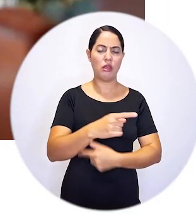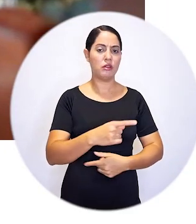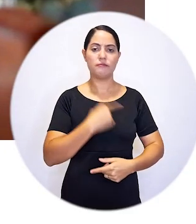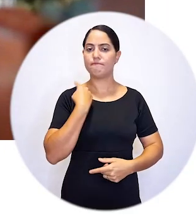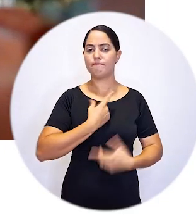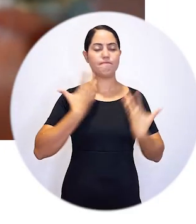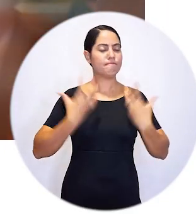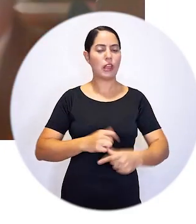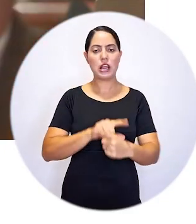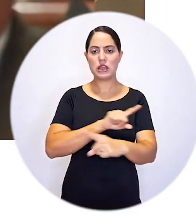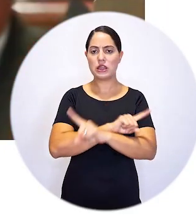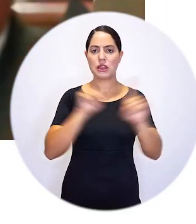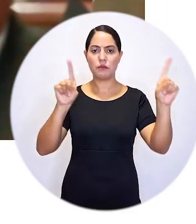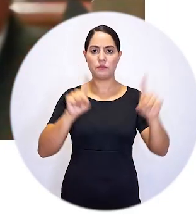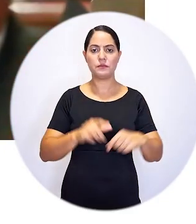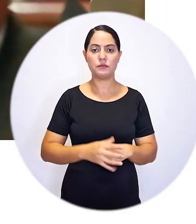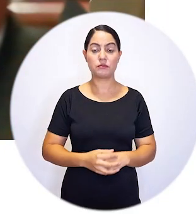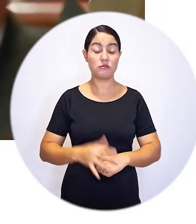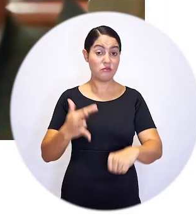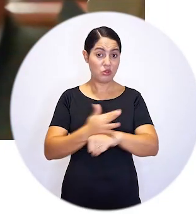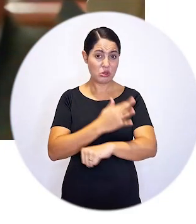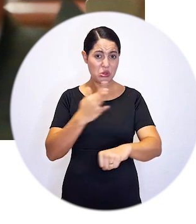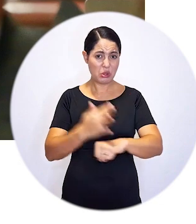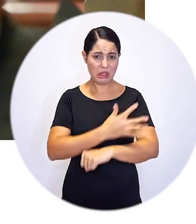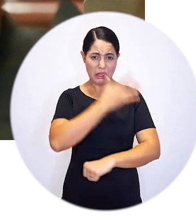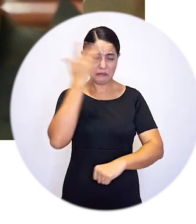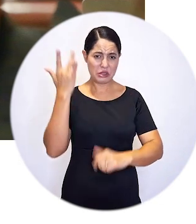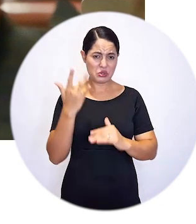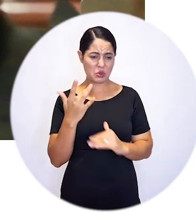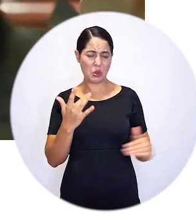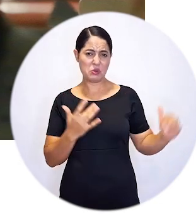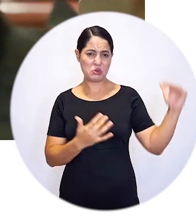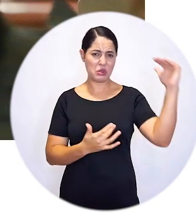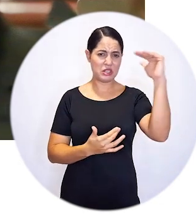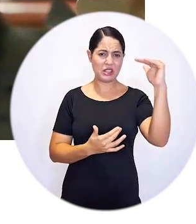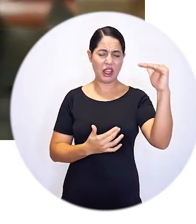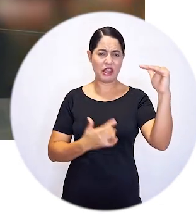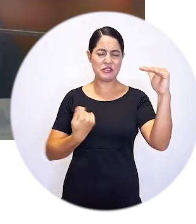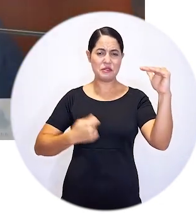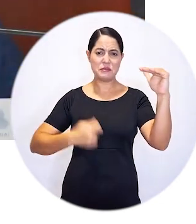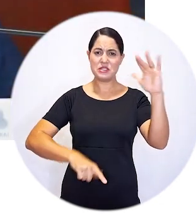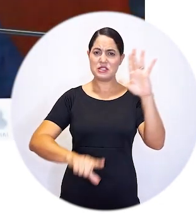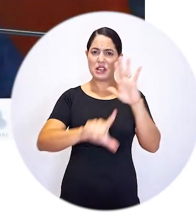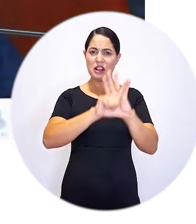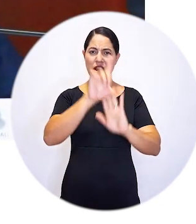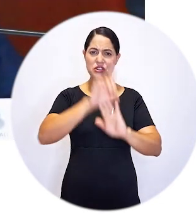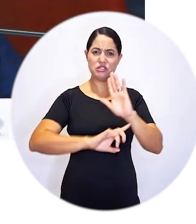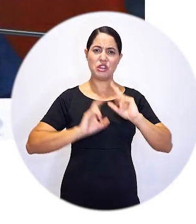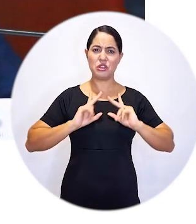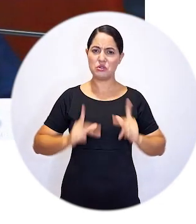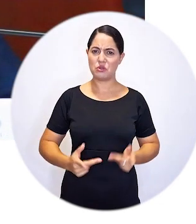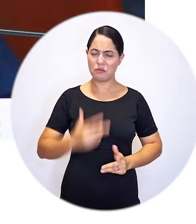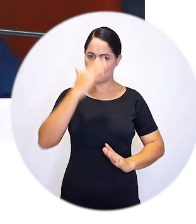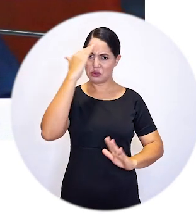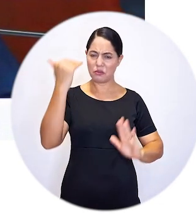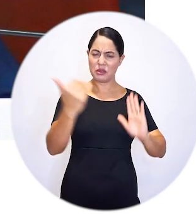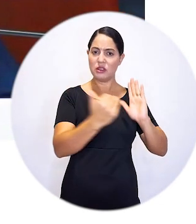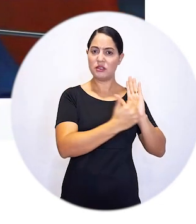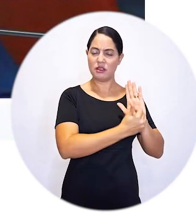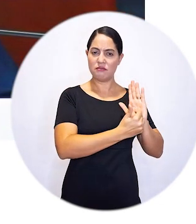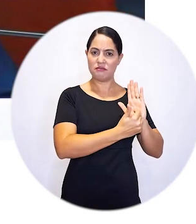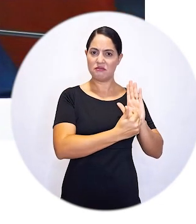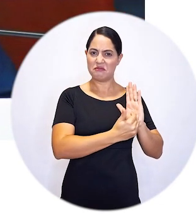são inadmissíveis. Não podemos tolerar que autoridades que devam zelar pela lei e pelos direitos humanos,